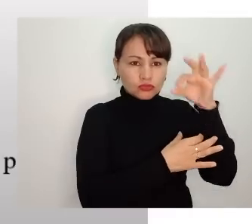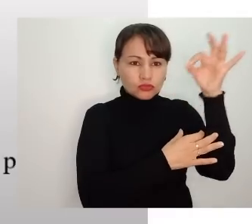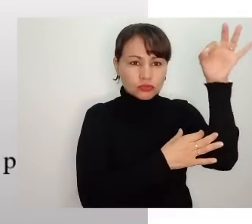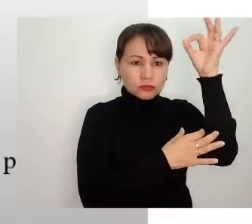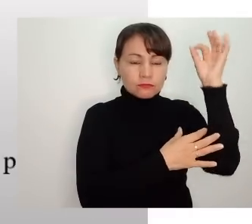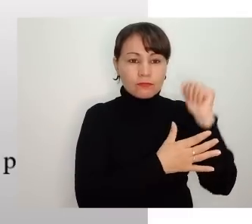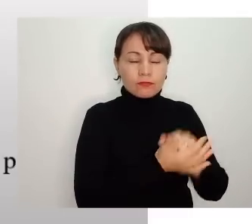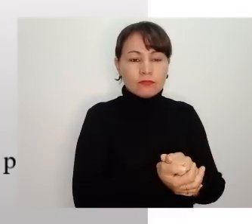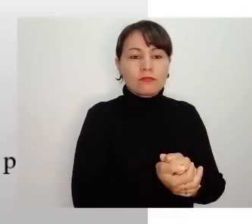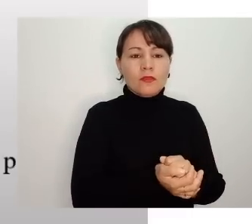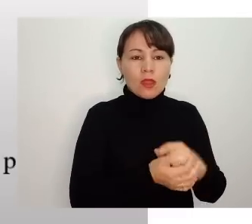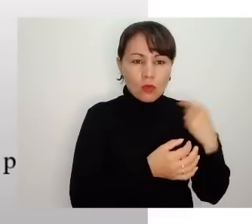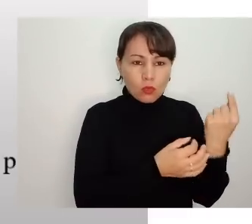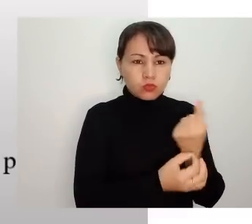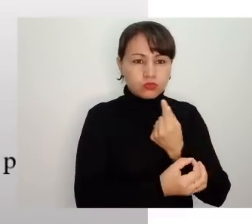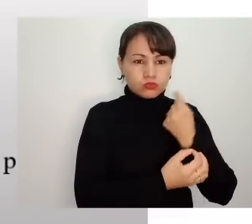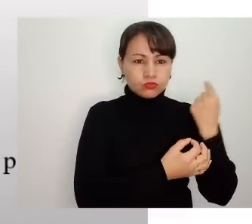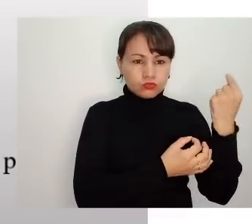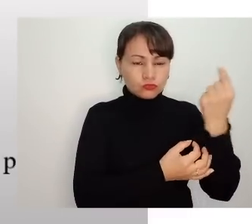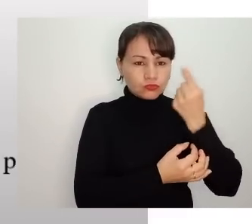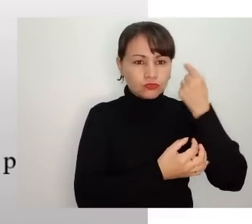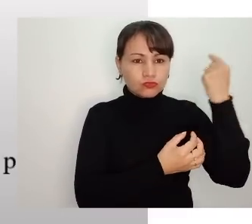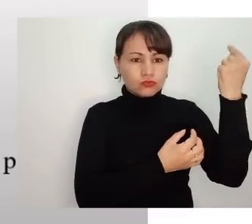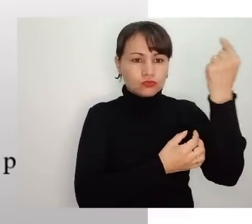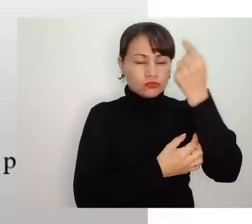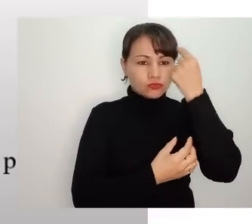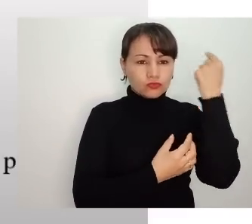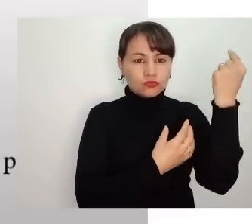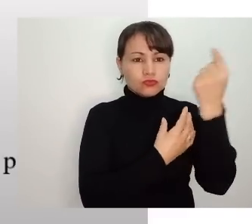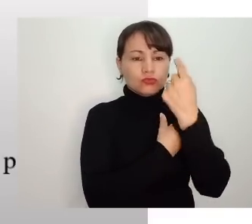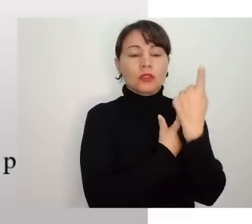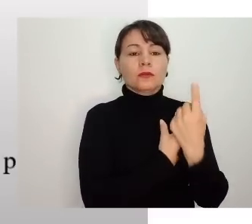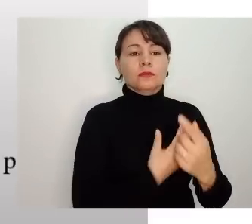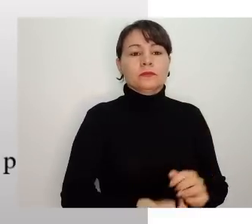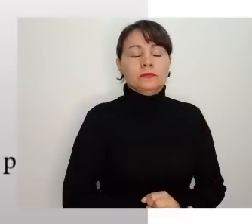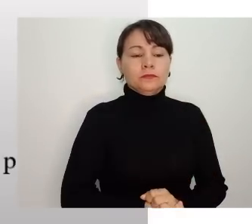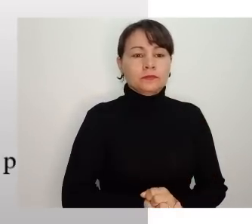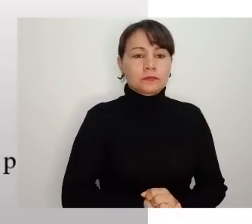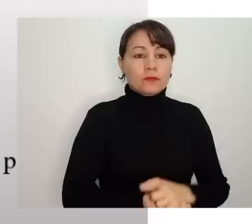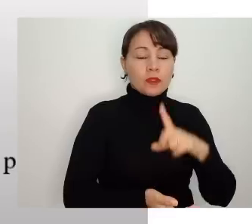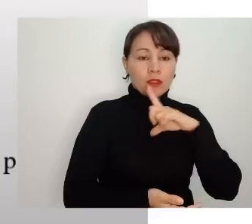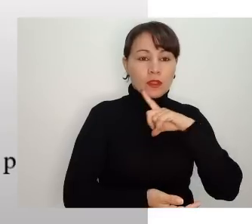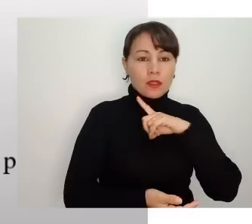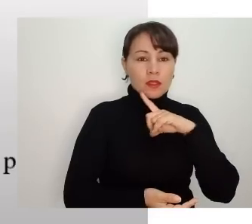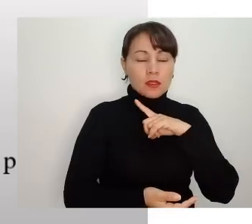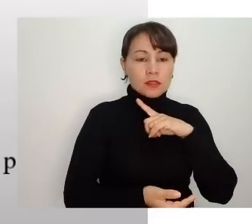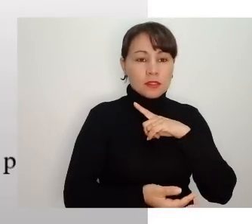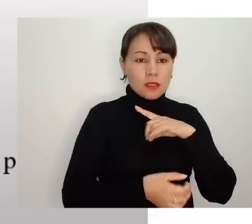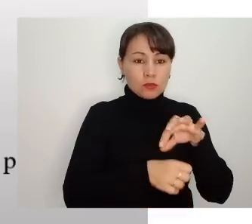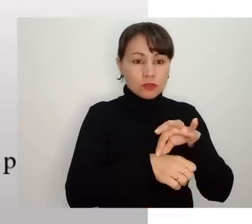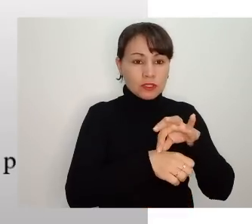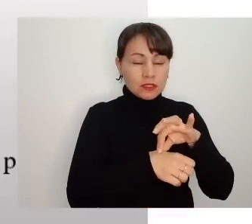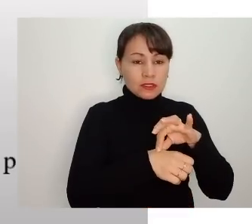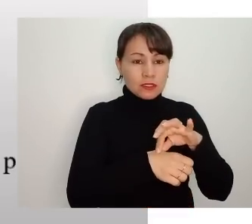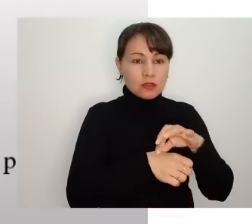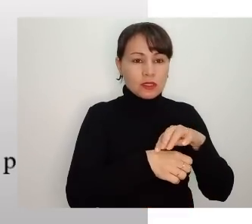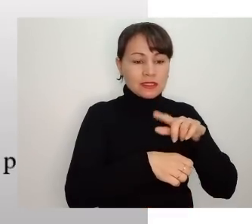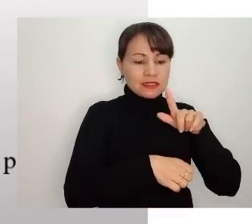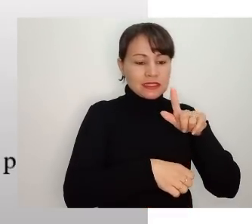trepadeira mesmo. Então, elas se enrolam na célula de Purkinje. E nós temos as